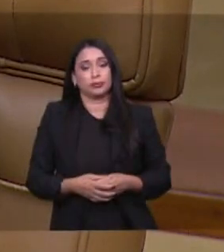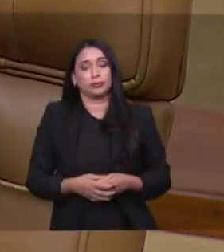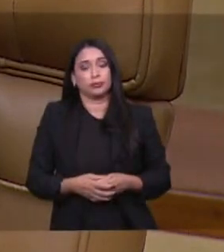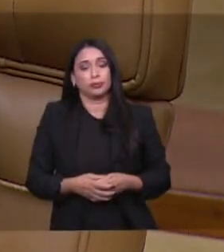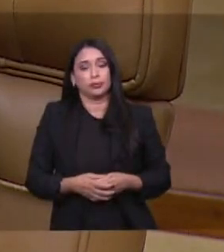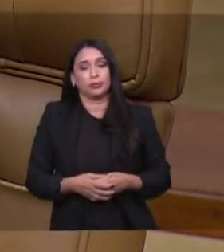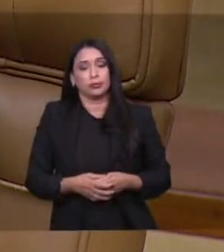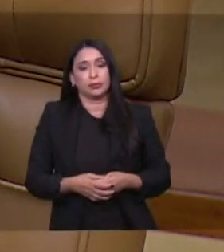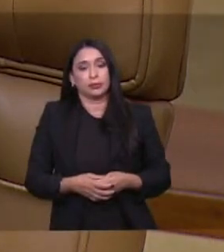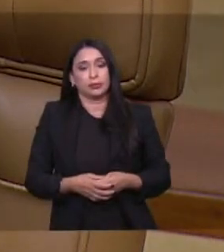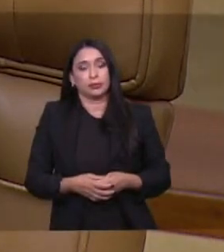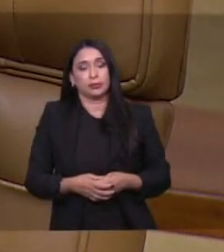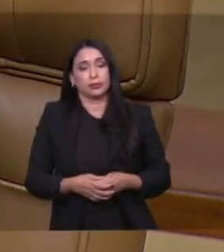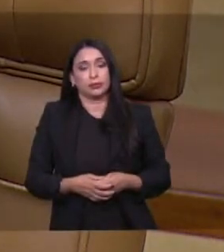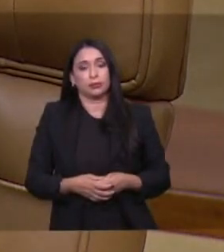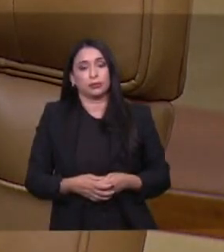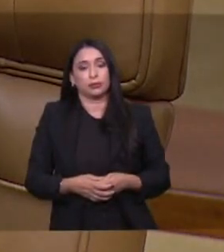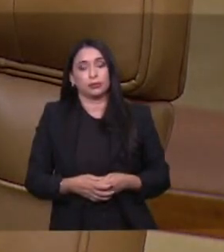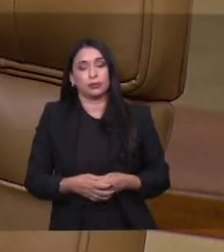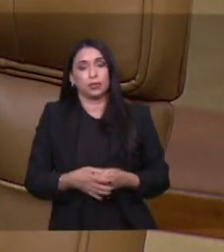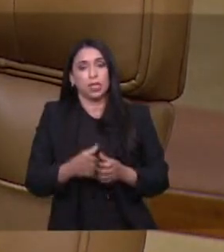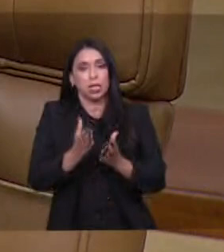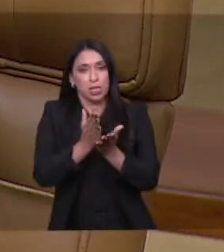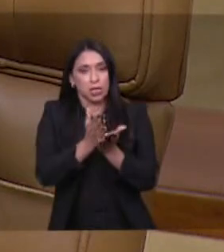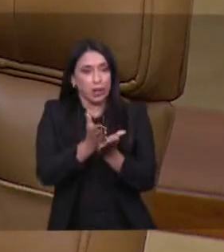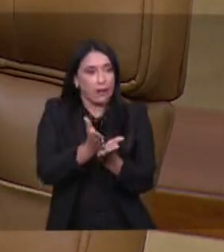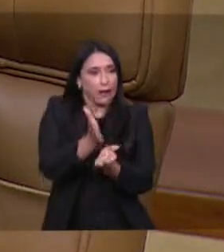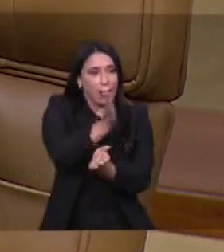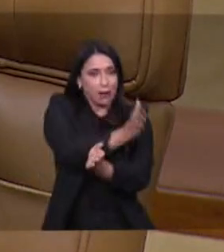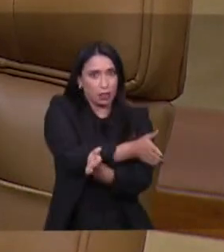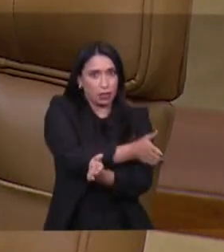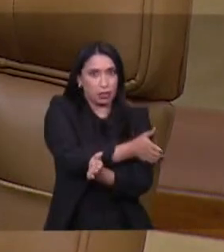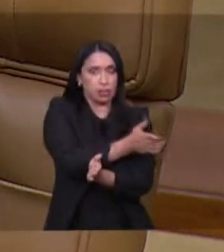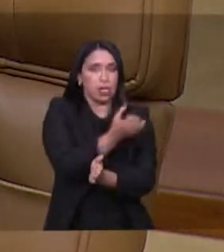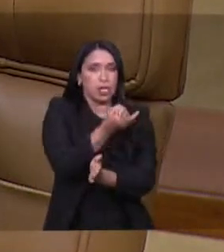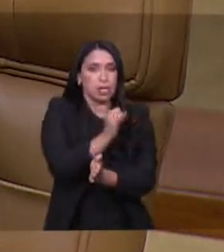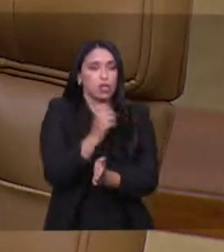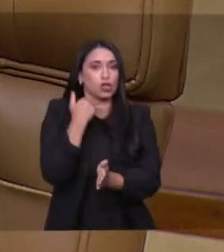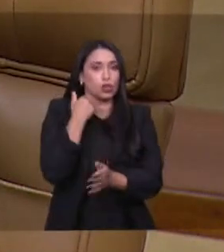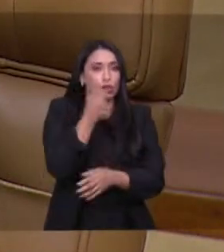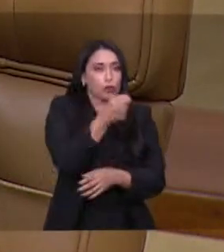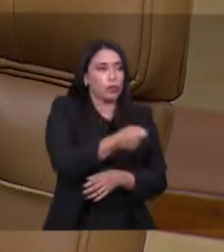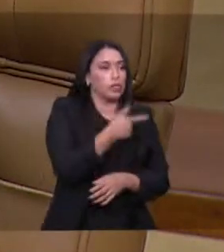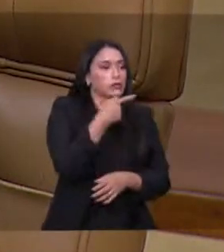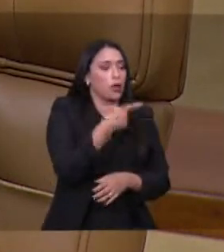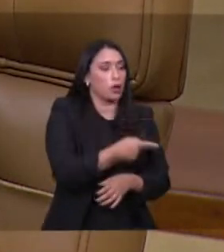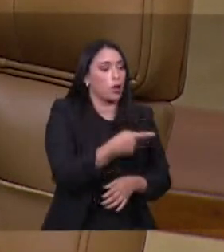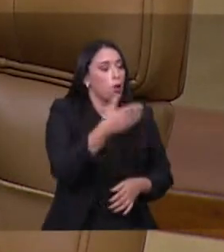ou seja, se na fase anterior o juiz determinou